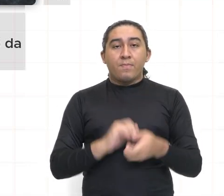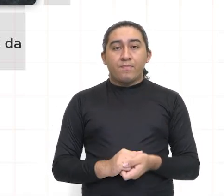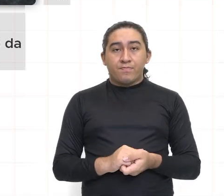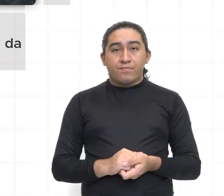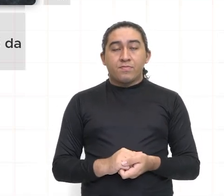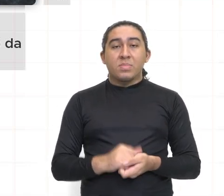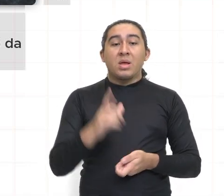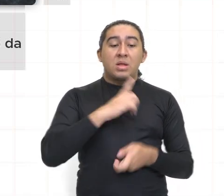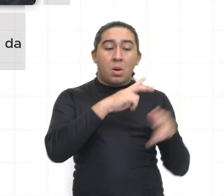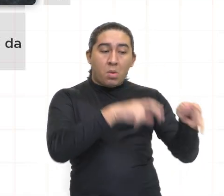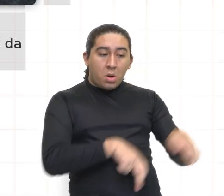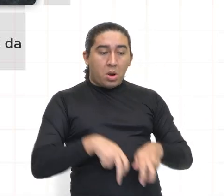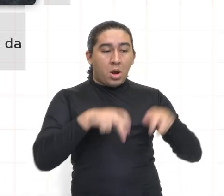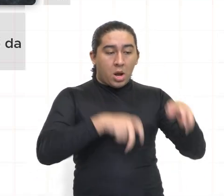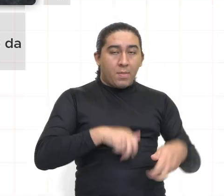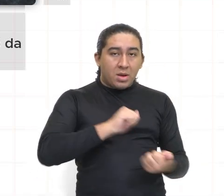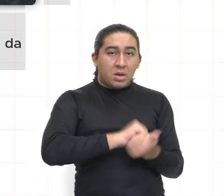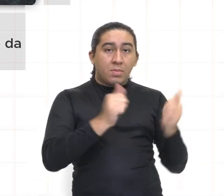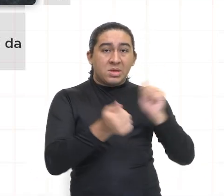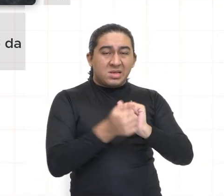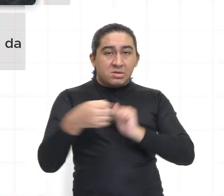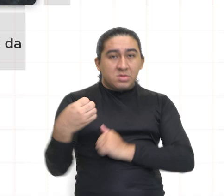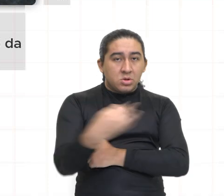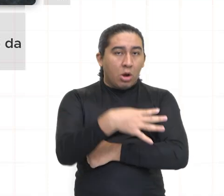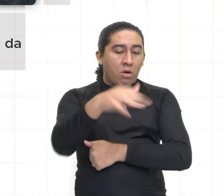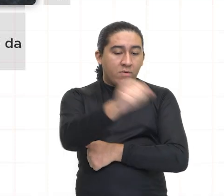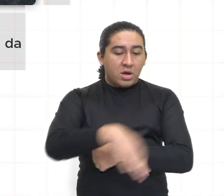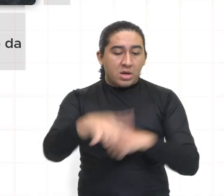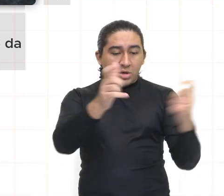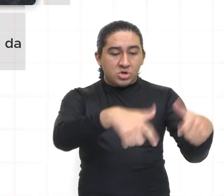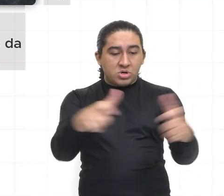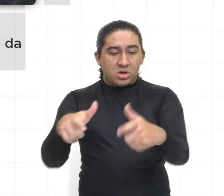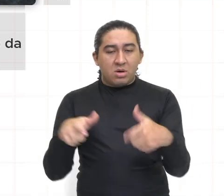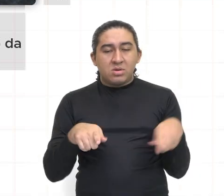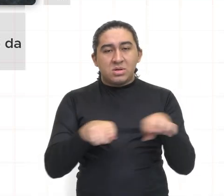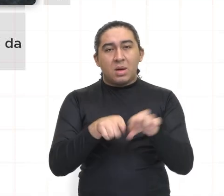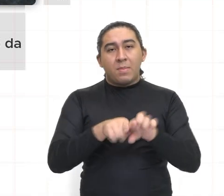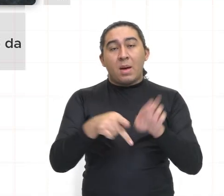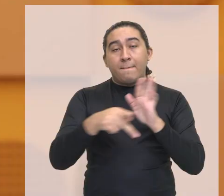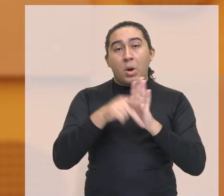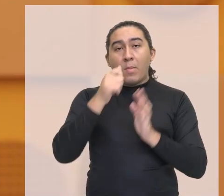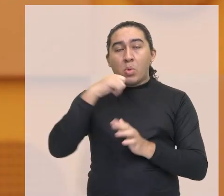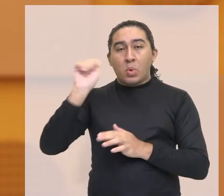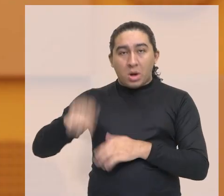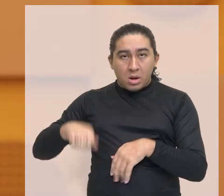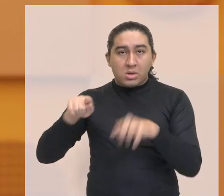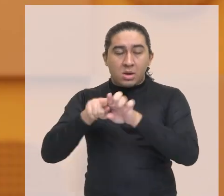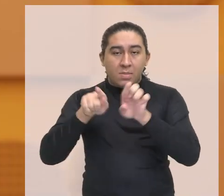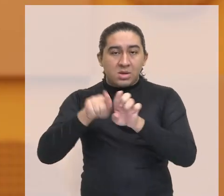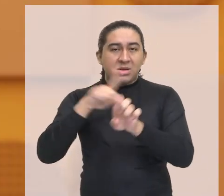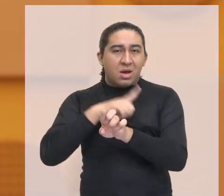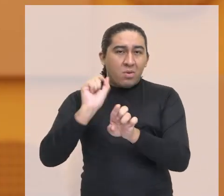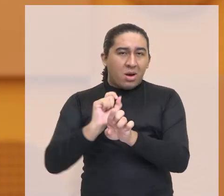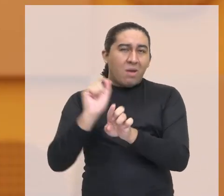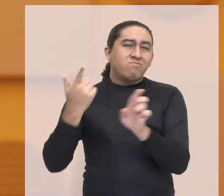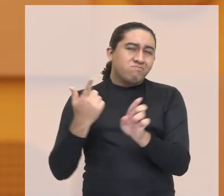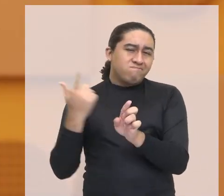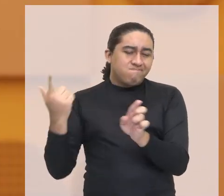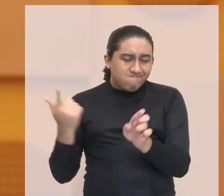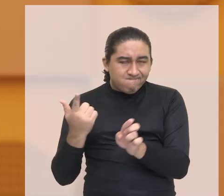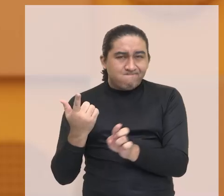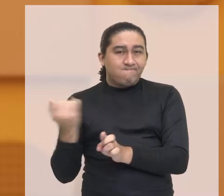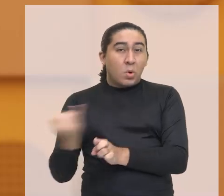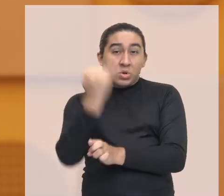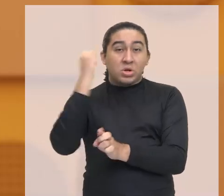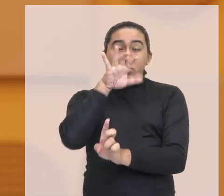coletivização do campo em determinadas regiões. Destaco a região da Ucrânia, que teve ali um grande impacto